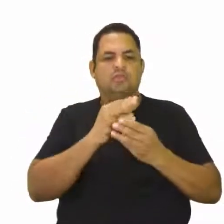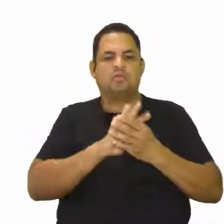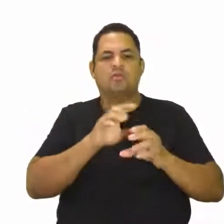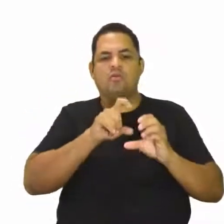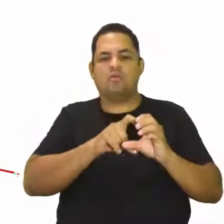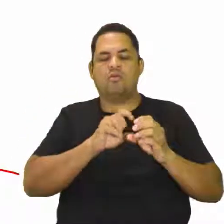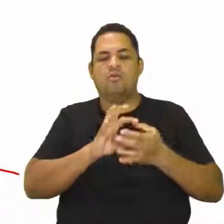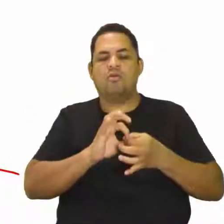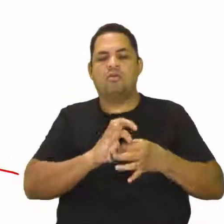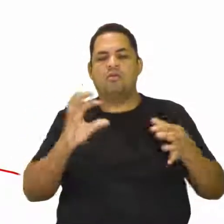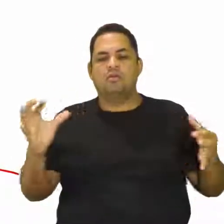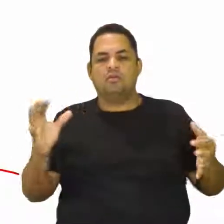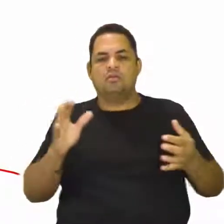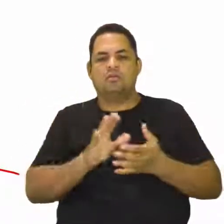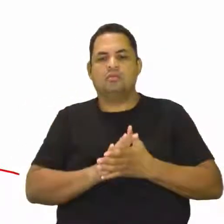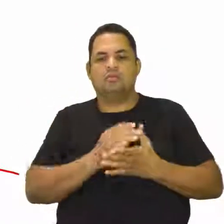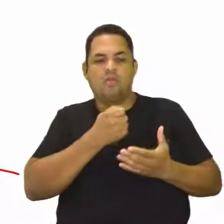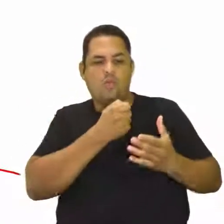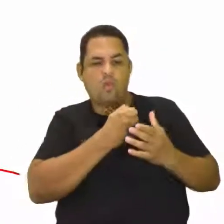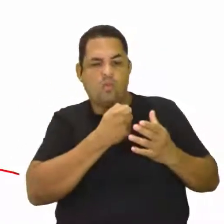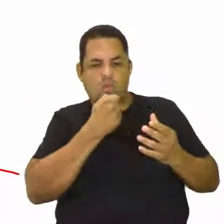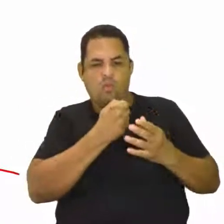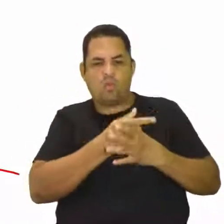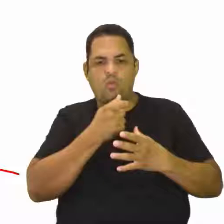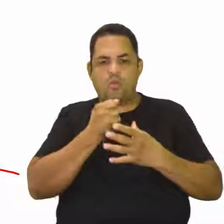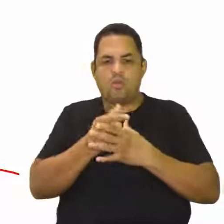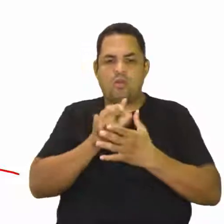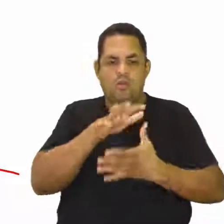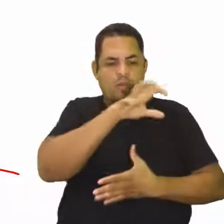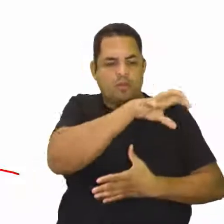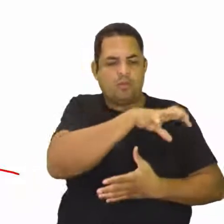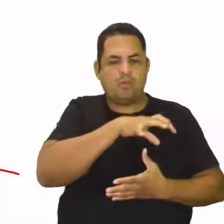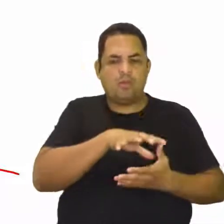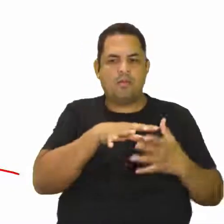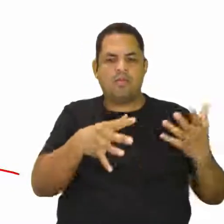já foram, através da compra, ocupando aquela região.